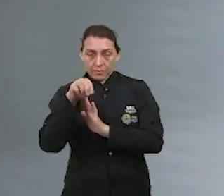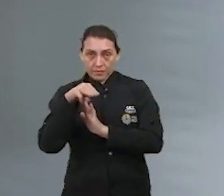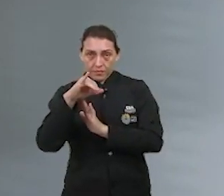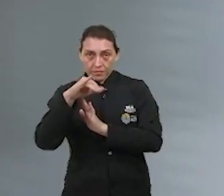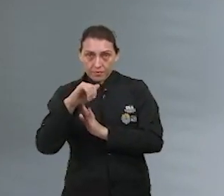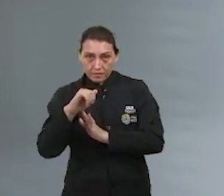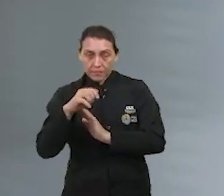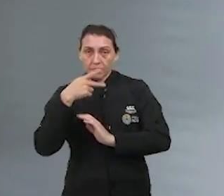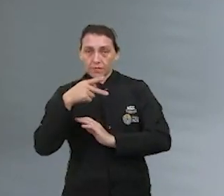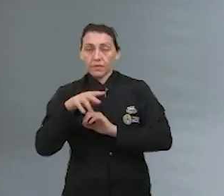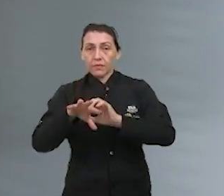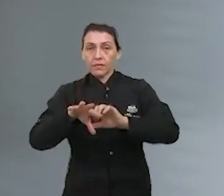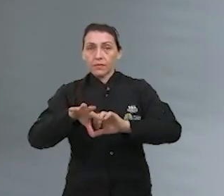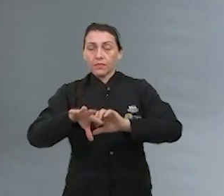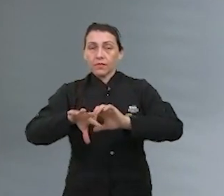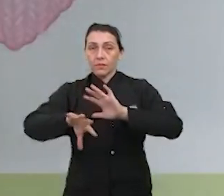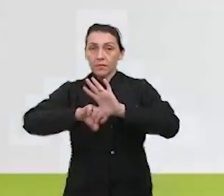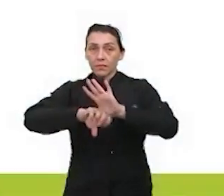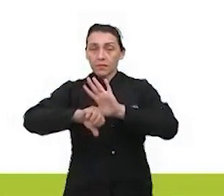receptores elétricos.